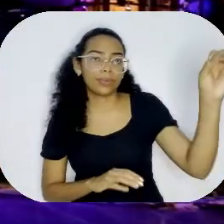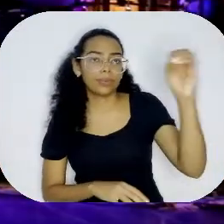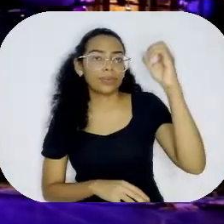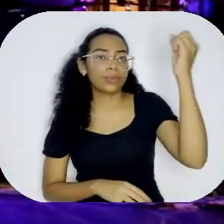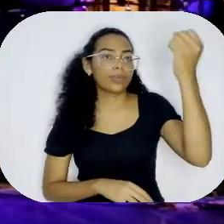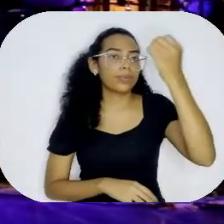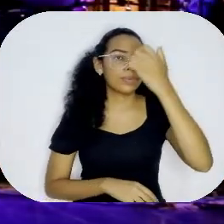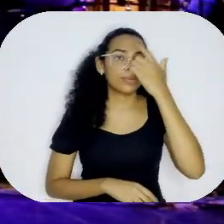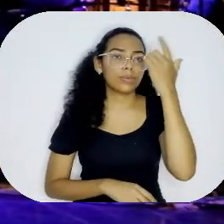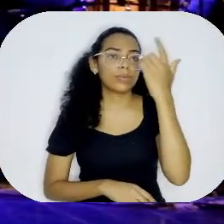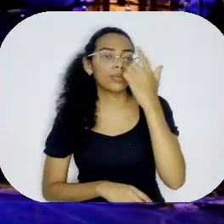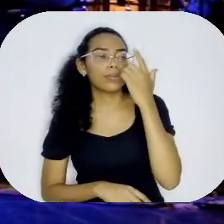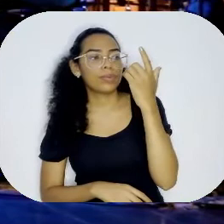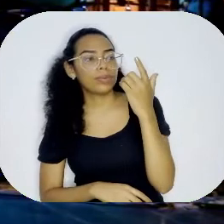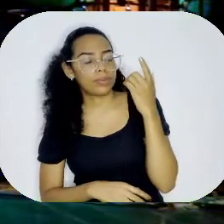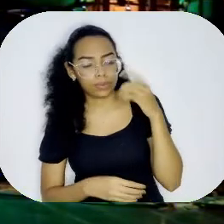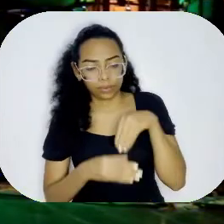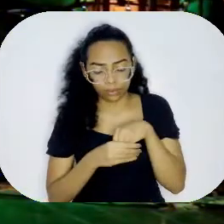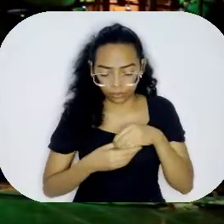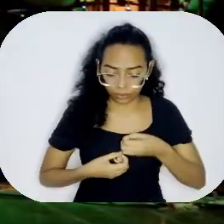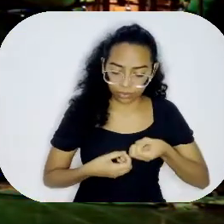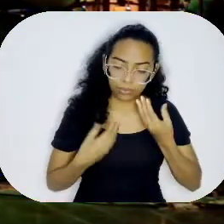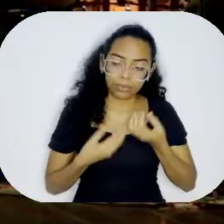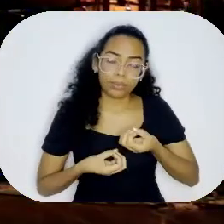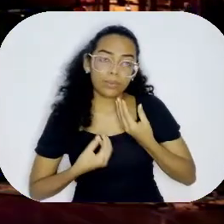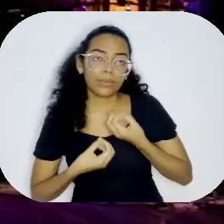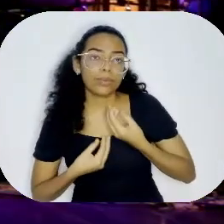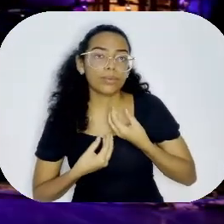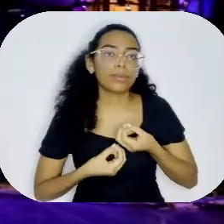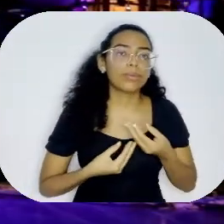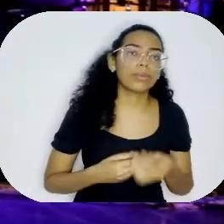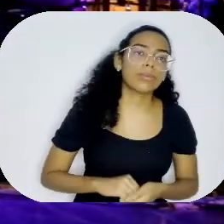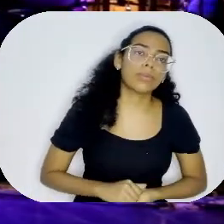O sol está no sol.